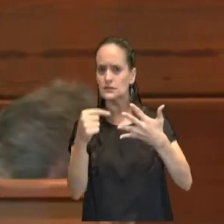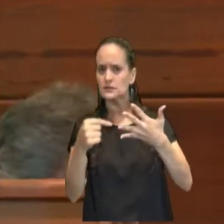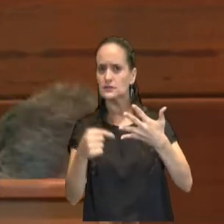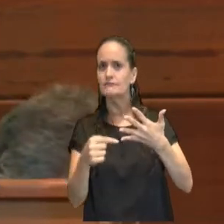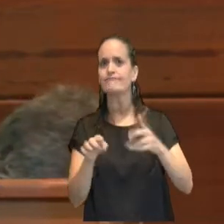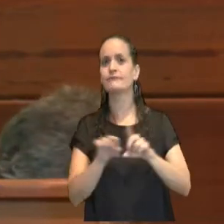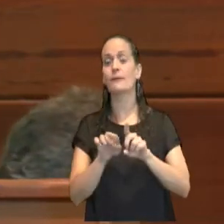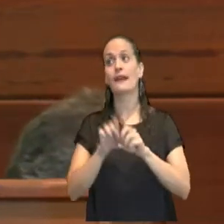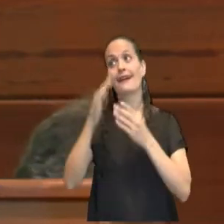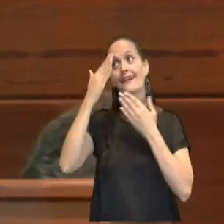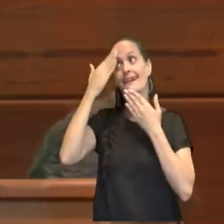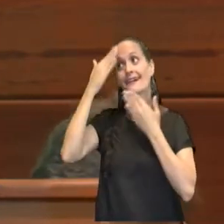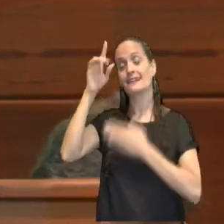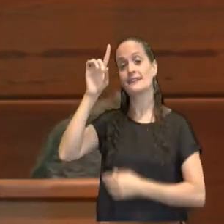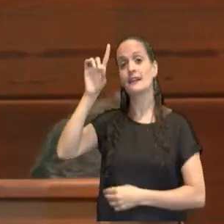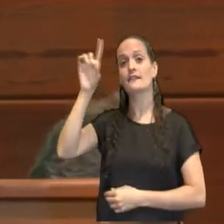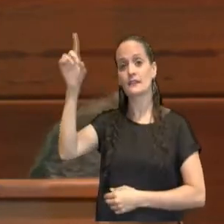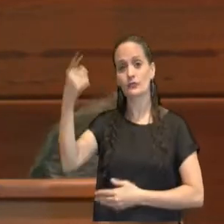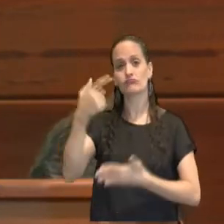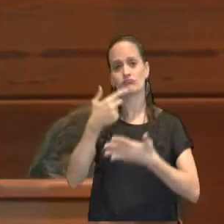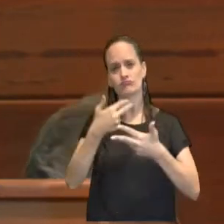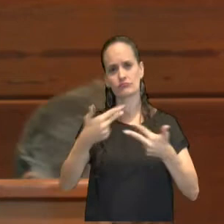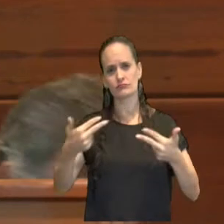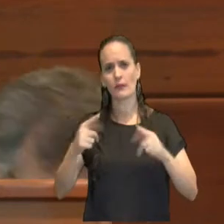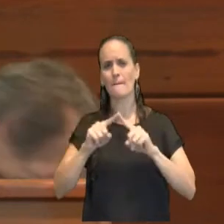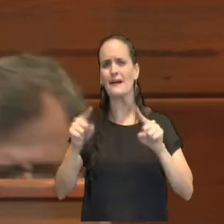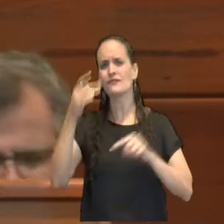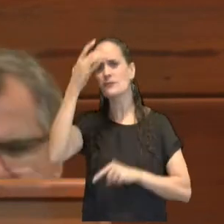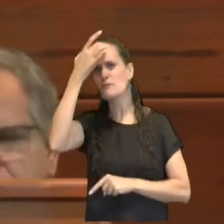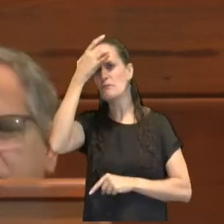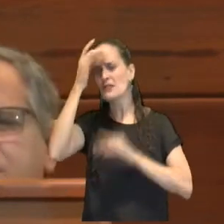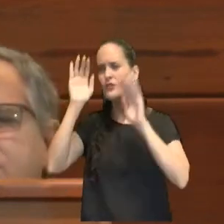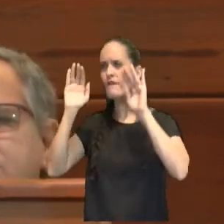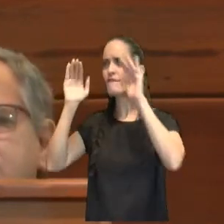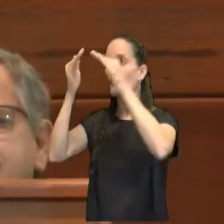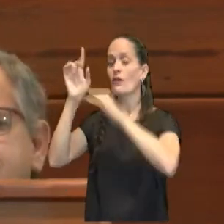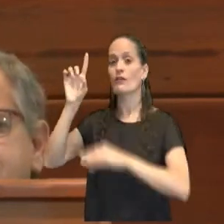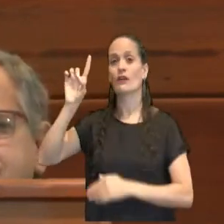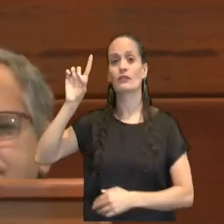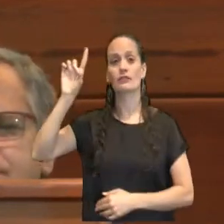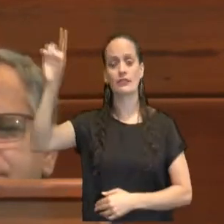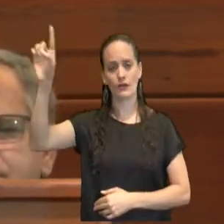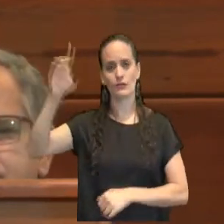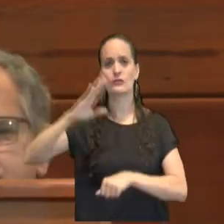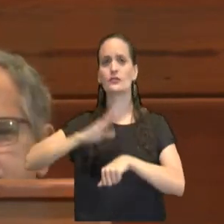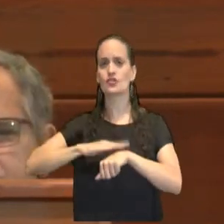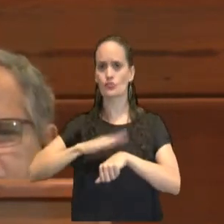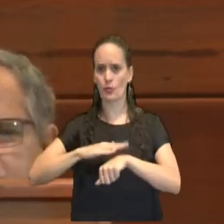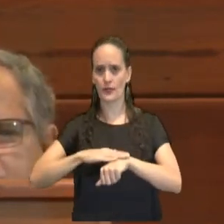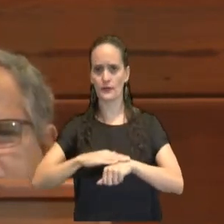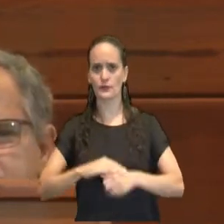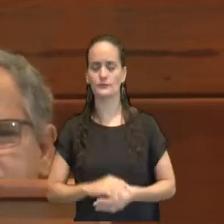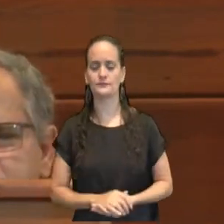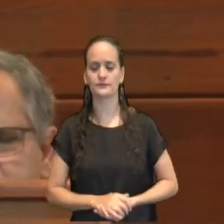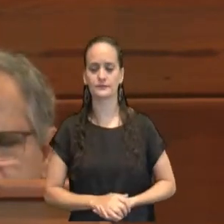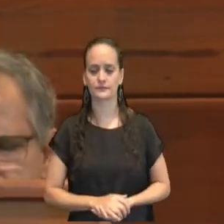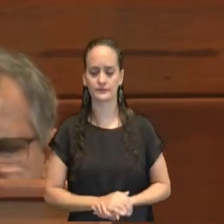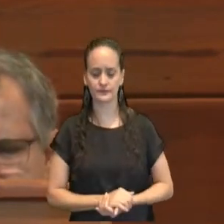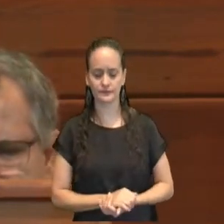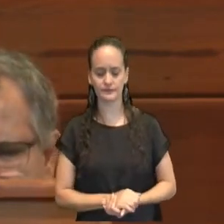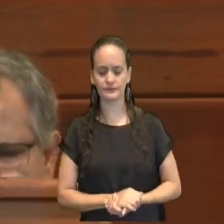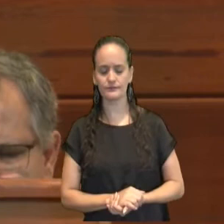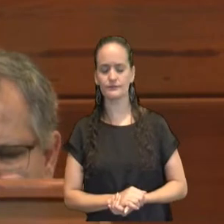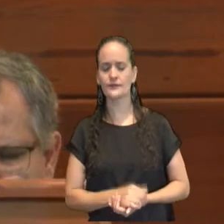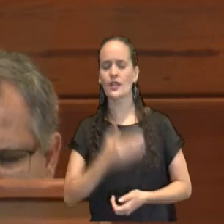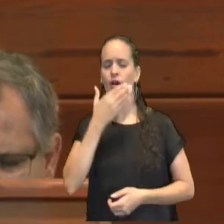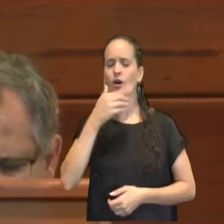Vamos estar elevando o nosso pensamento, a nossa gratidão também ao Senhor neste momento da intercessão. O